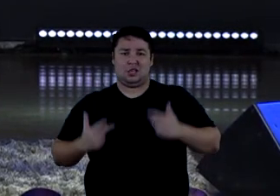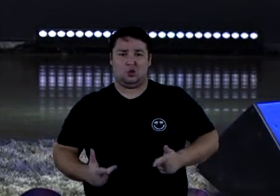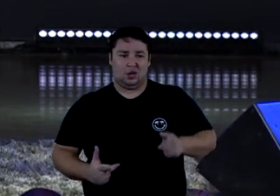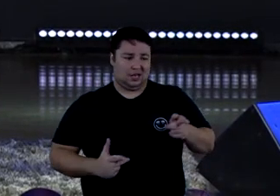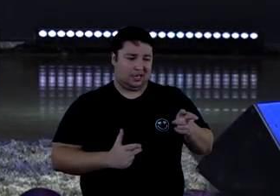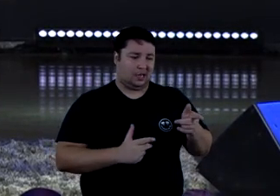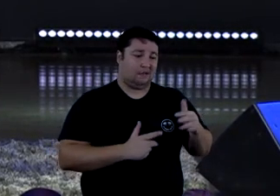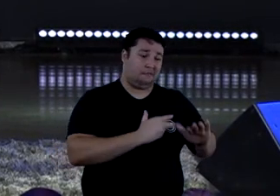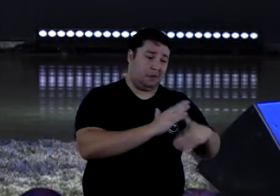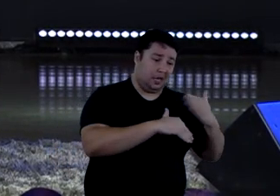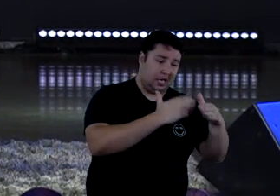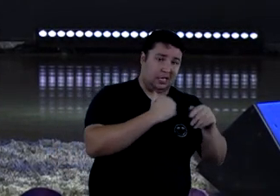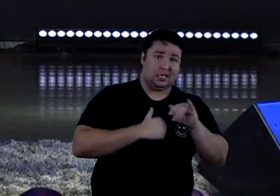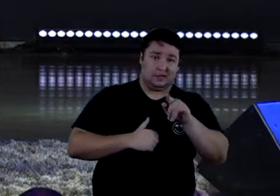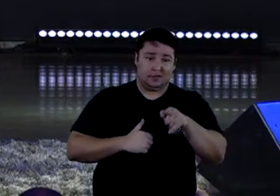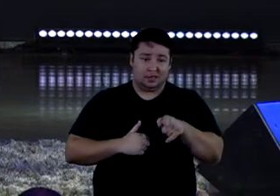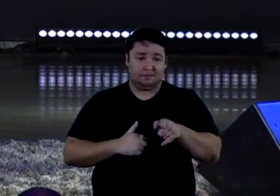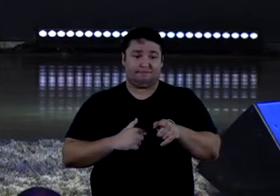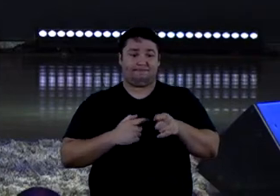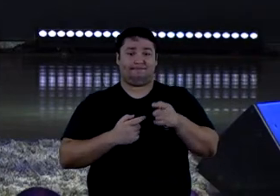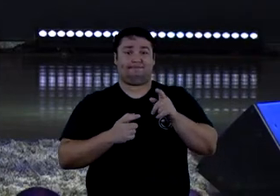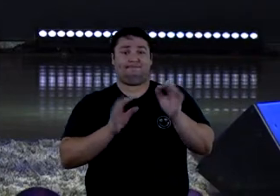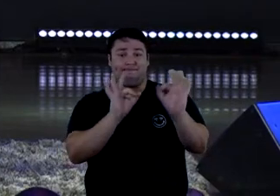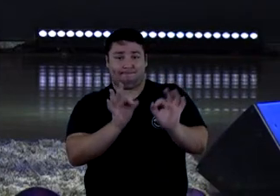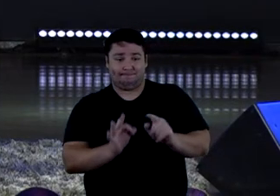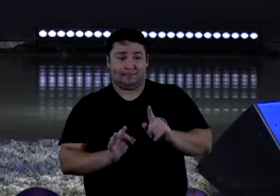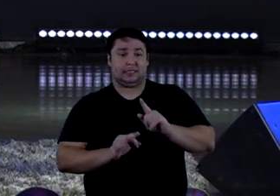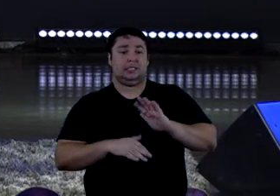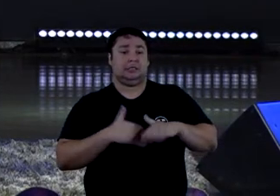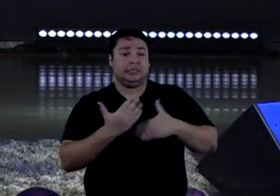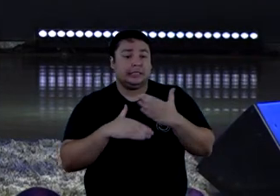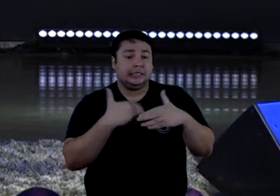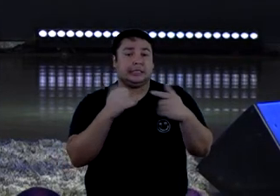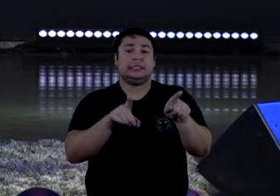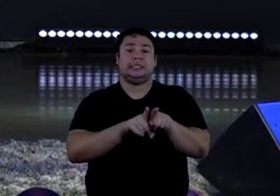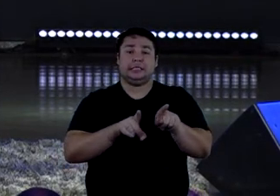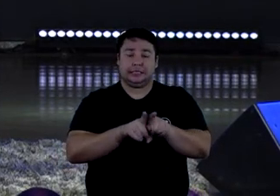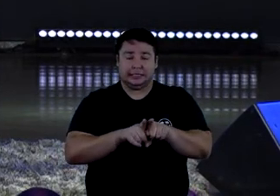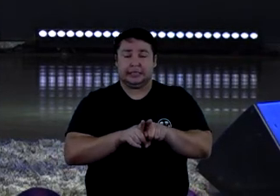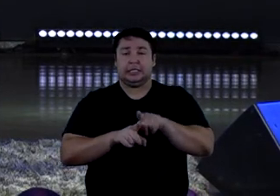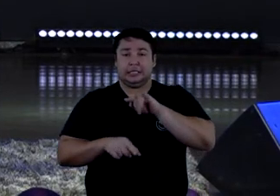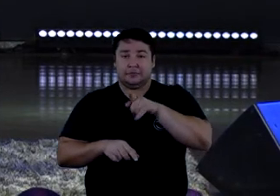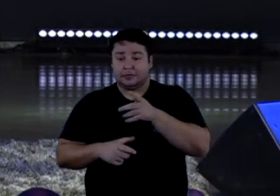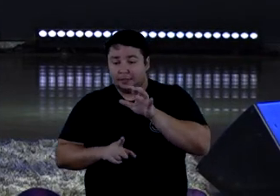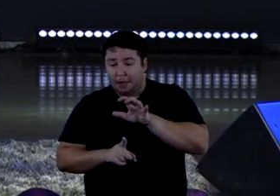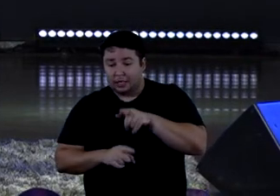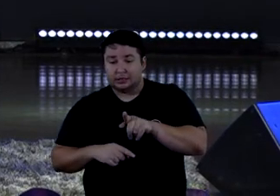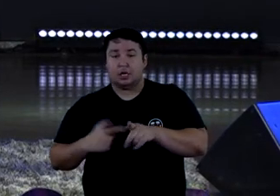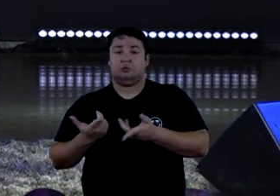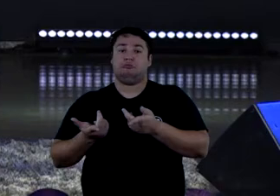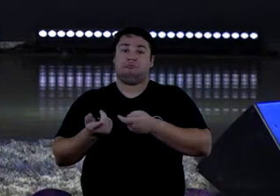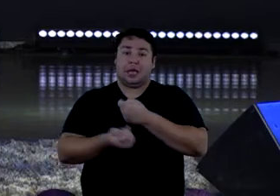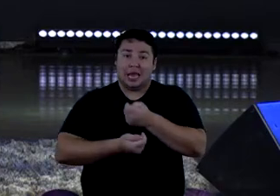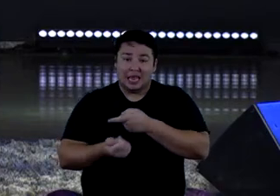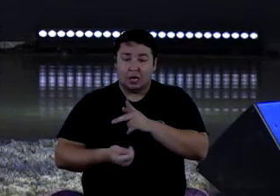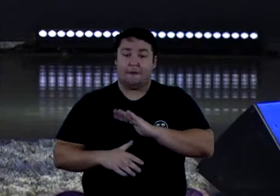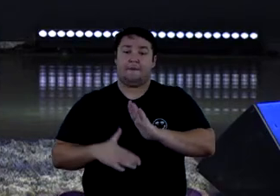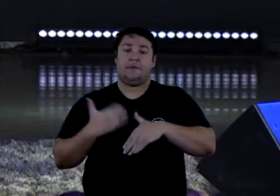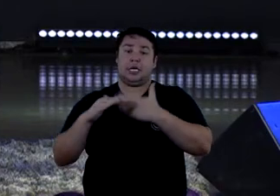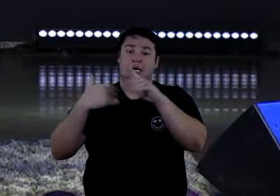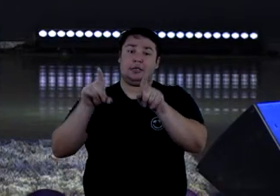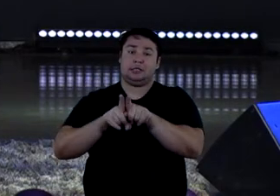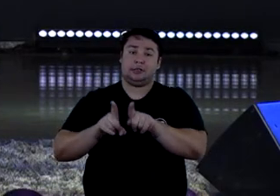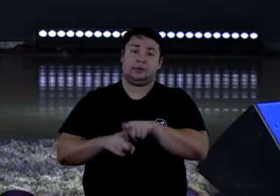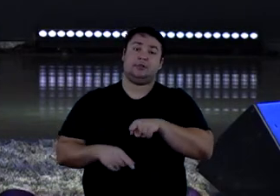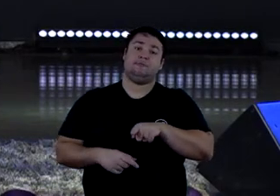selvagem, ela vai se desenvolver. Se você alimentar esse animal domesticado, ele vai se desenvolver. Se você alimentar essa natureza adestrada,